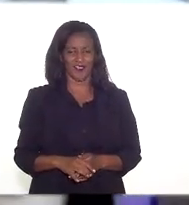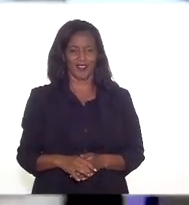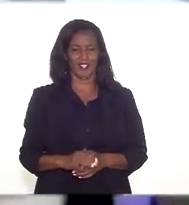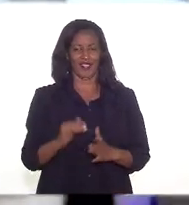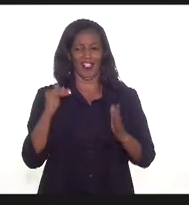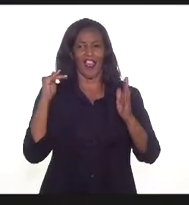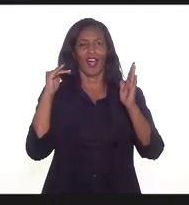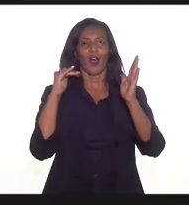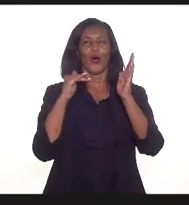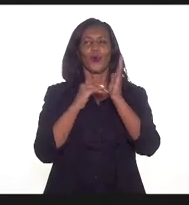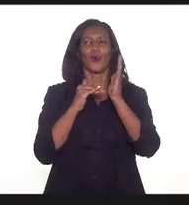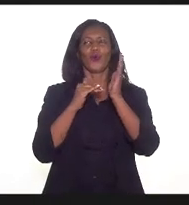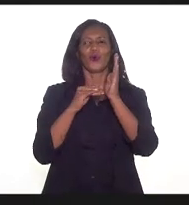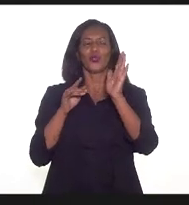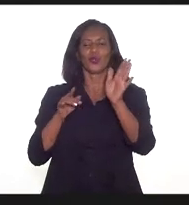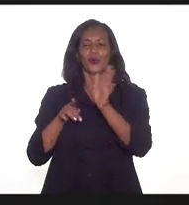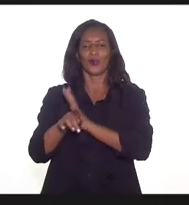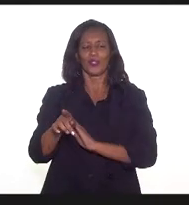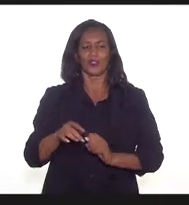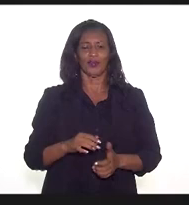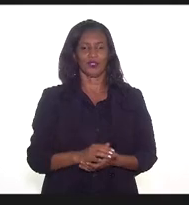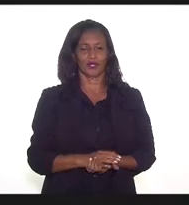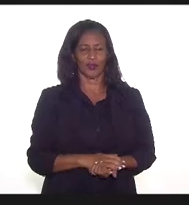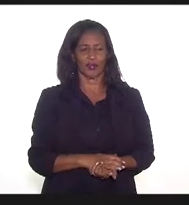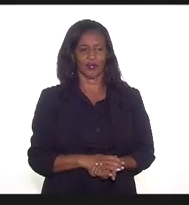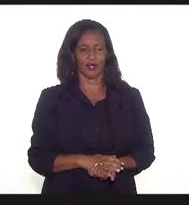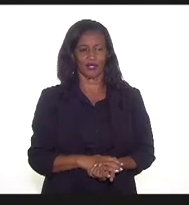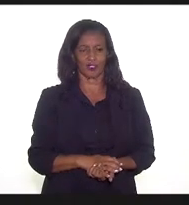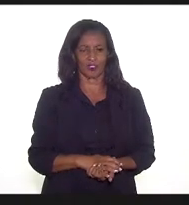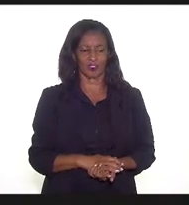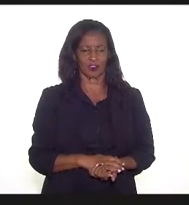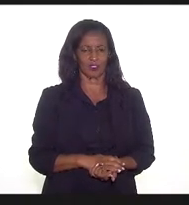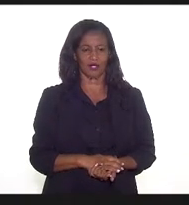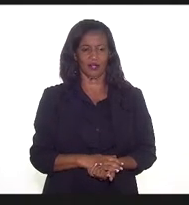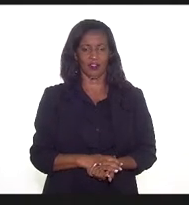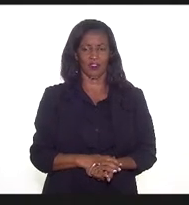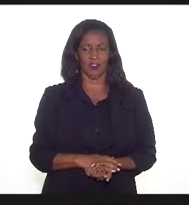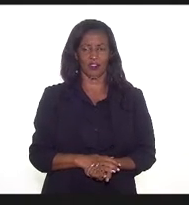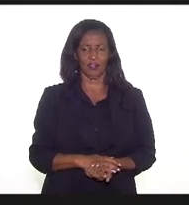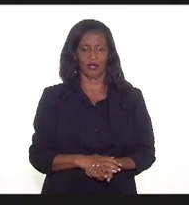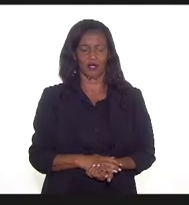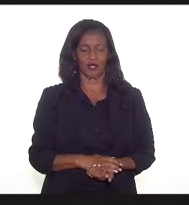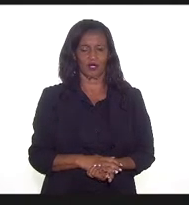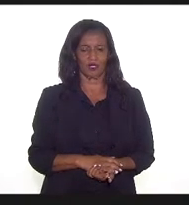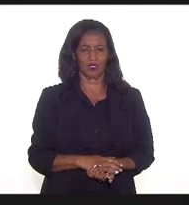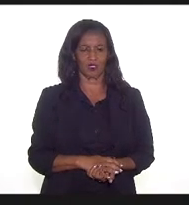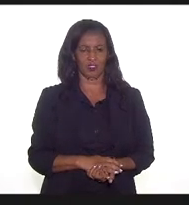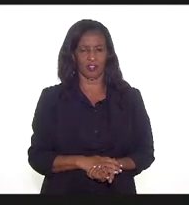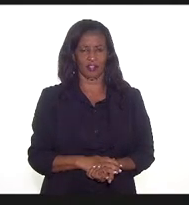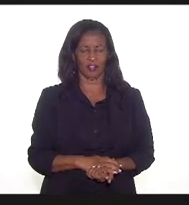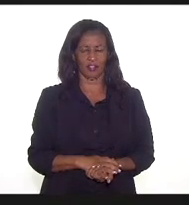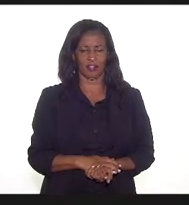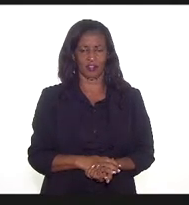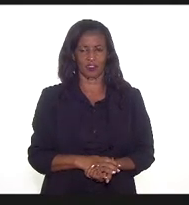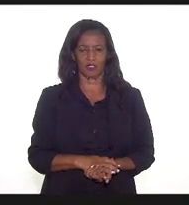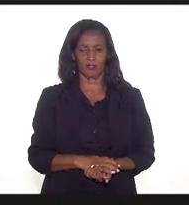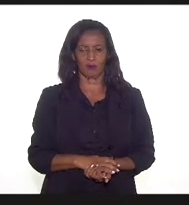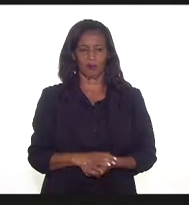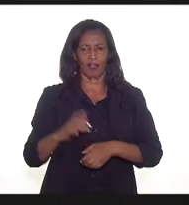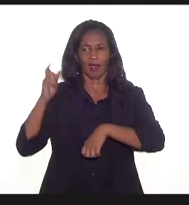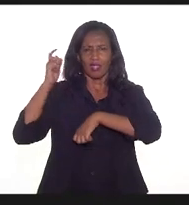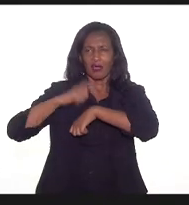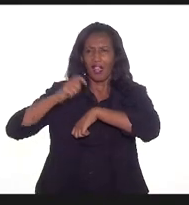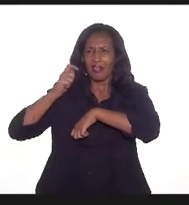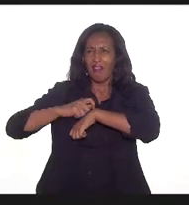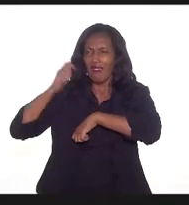última pergunta. Estamos com o horário avançado já. Não, ainda são 13h26, até meia-noite, falta muito.